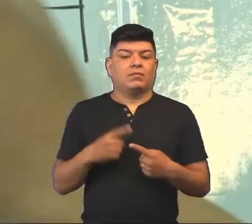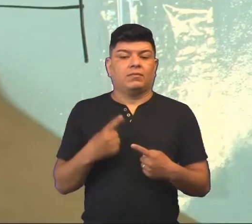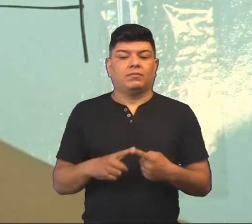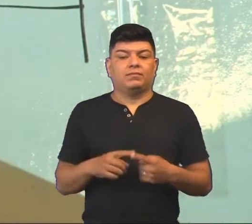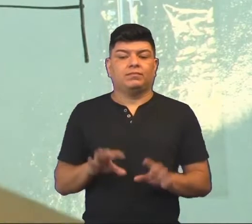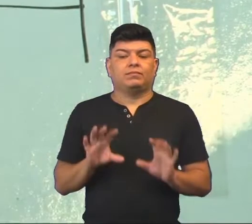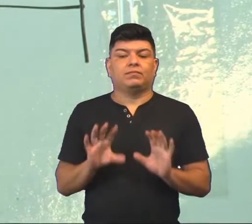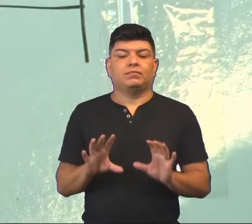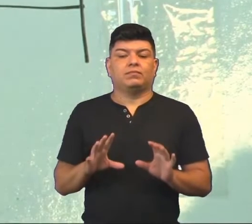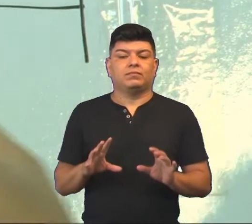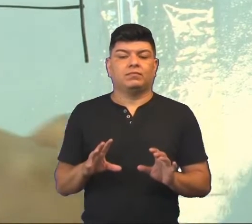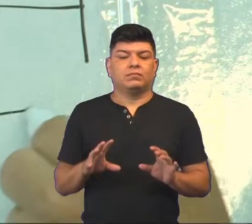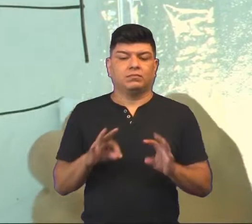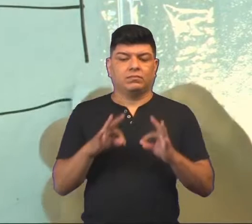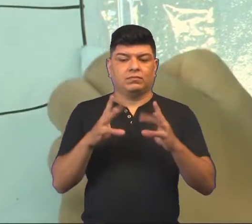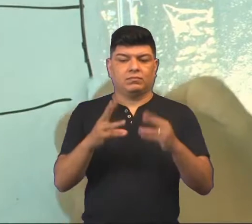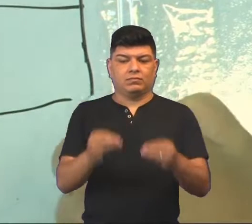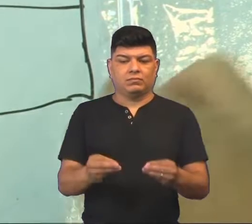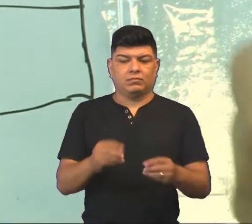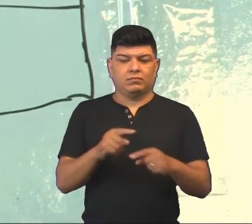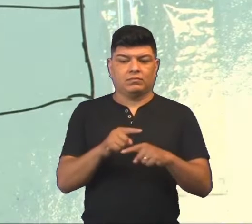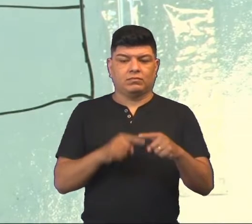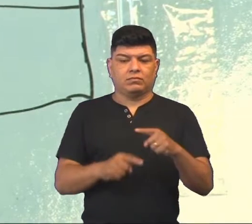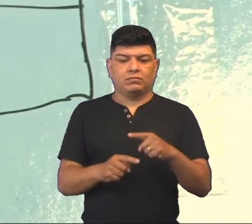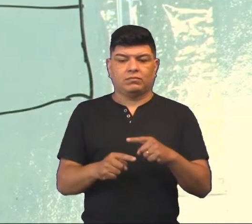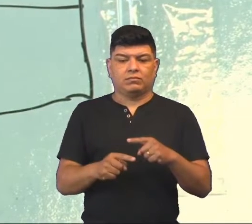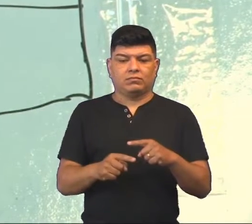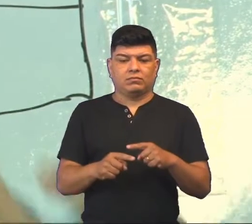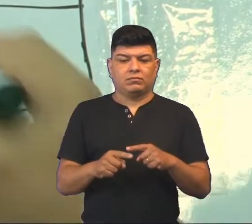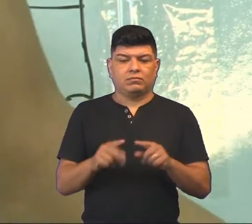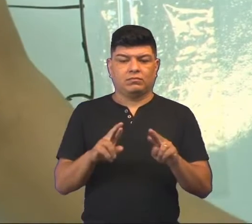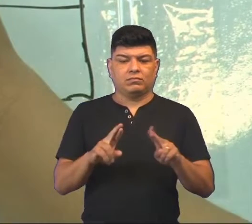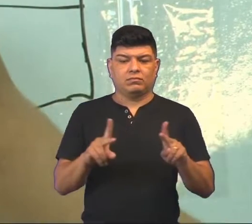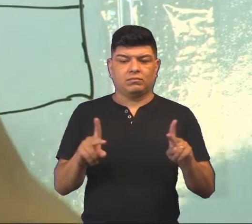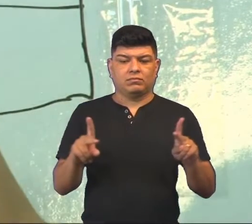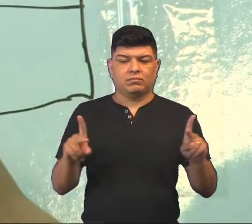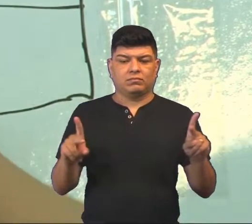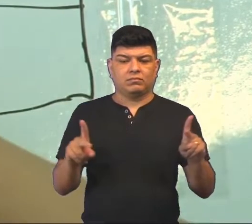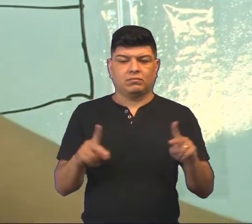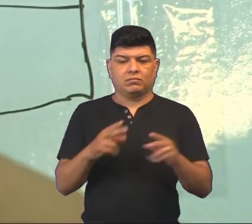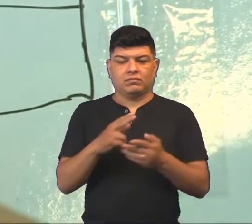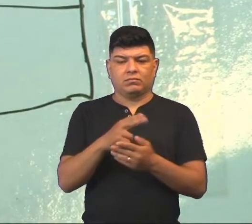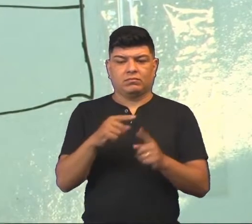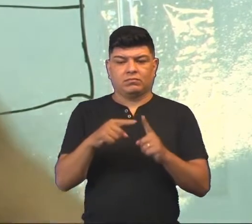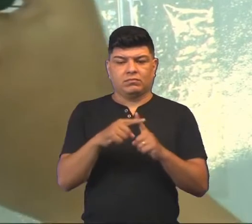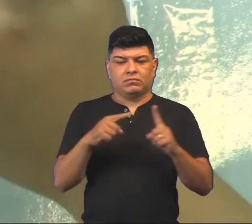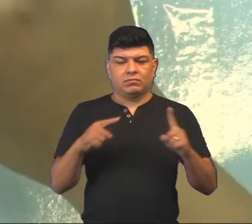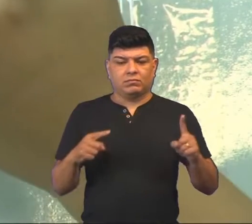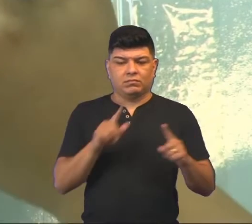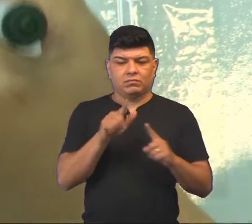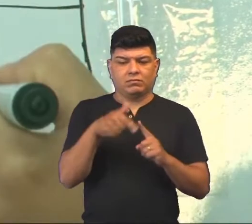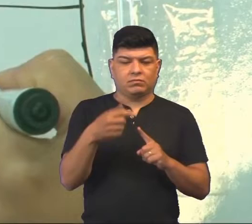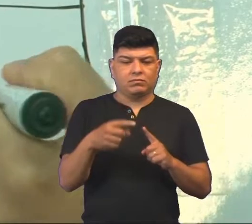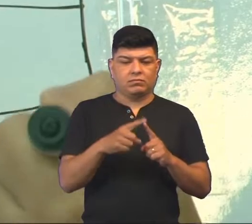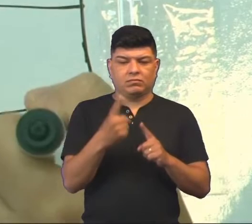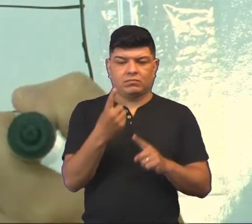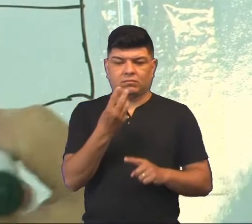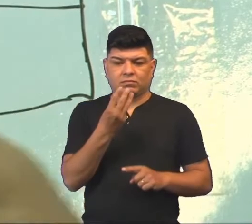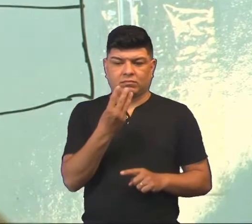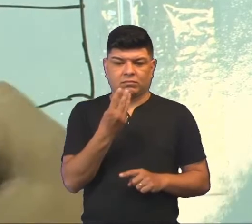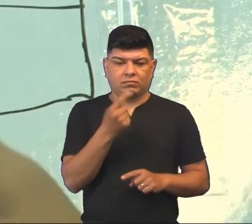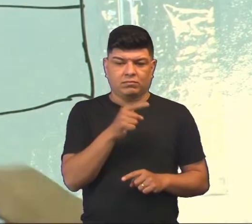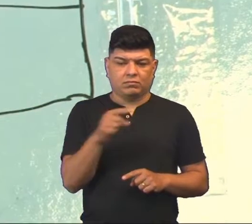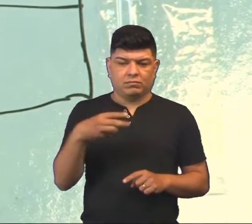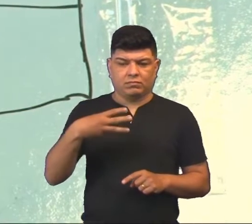esse inteiro, eu fiz uma divisão diferente. Aqui é a metade, aqui é 1/3, porque eu dividi ele em